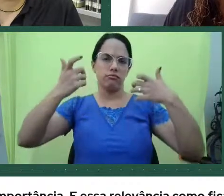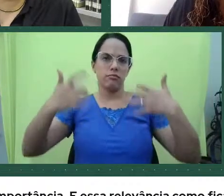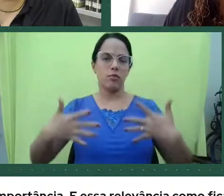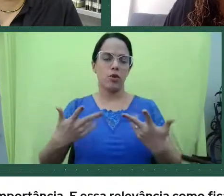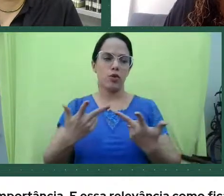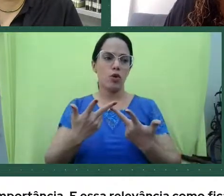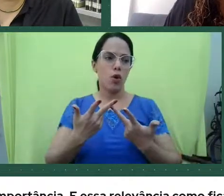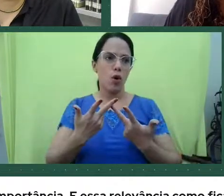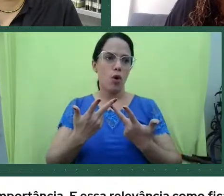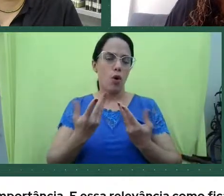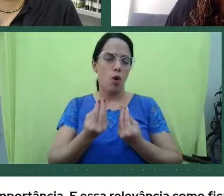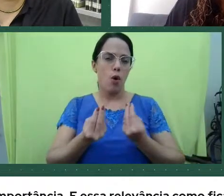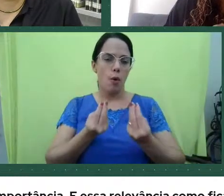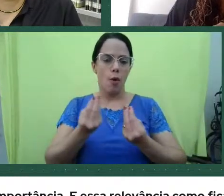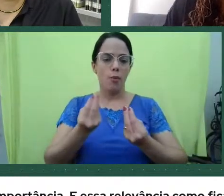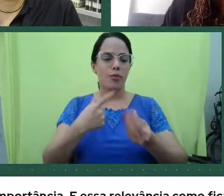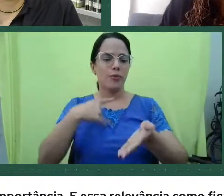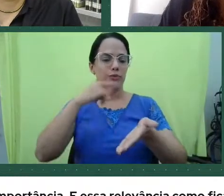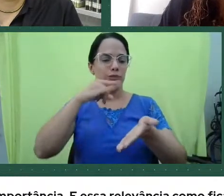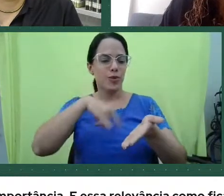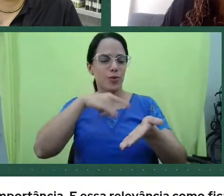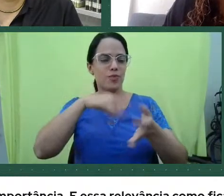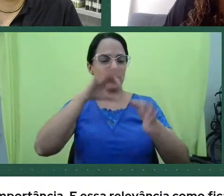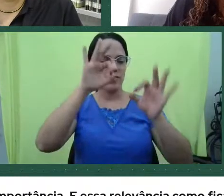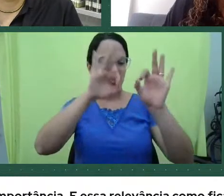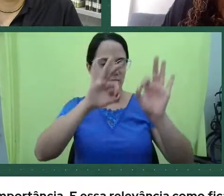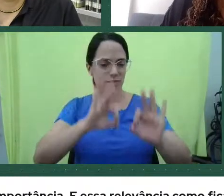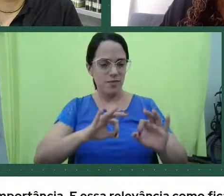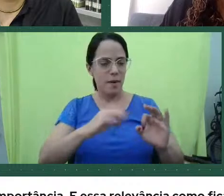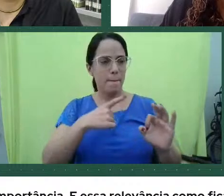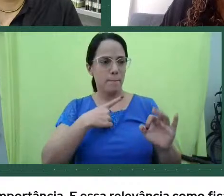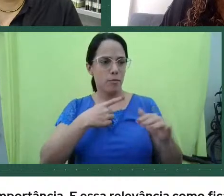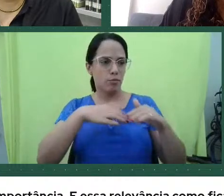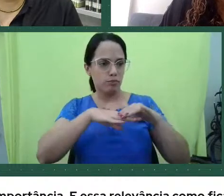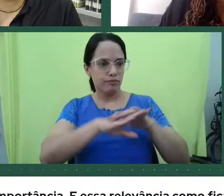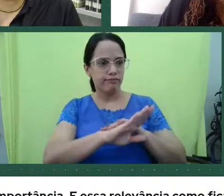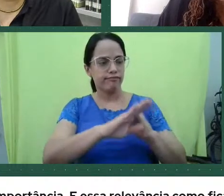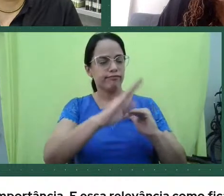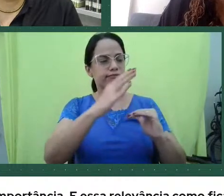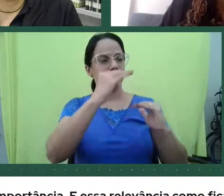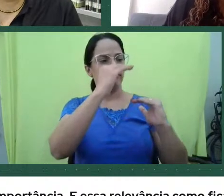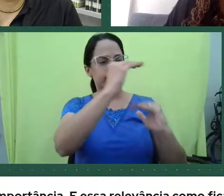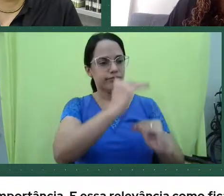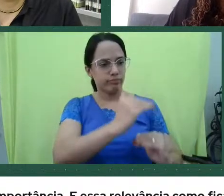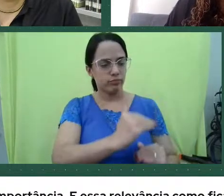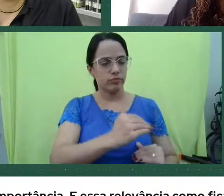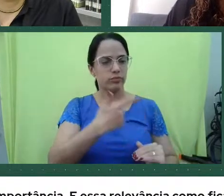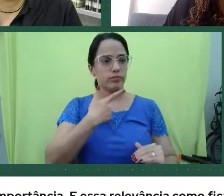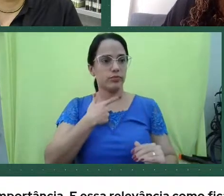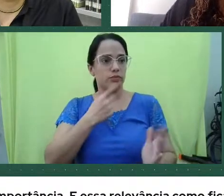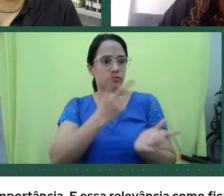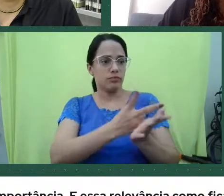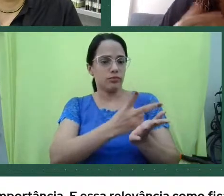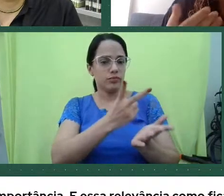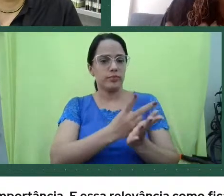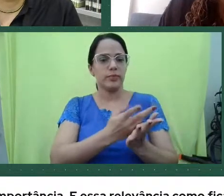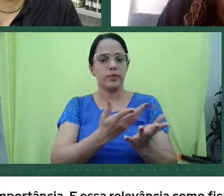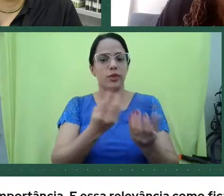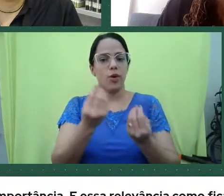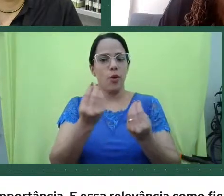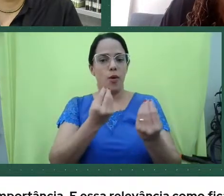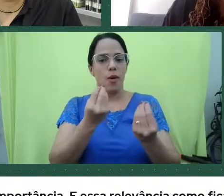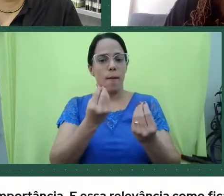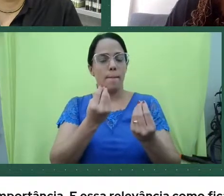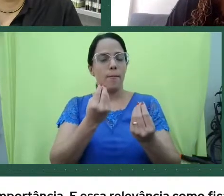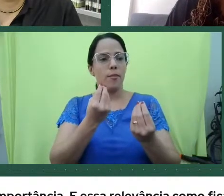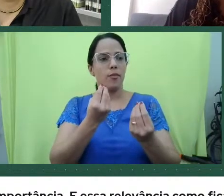os documentos organizados, se eu não tiver os documentos preservados, se eu não puder dar